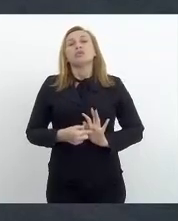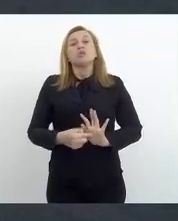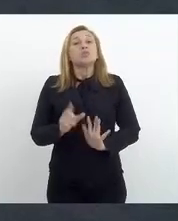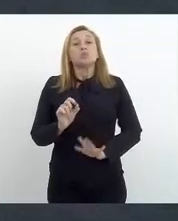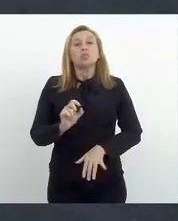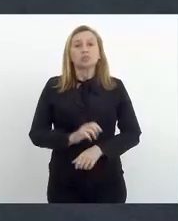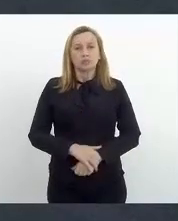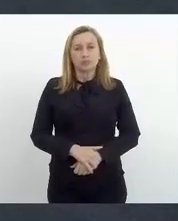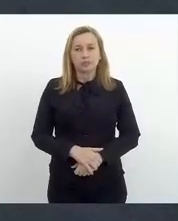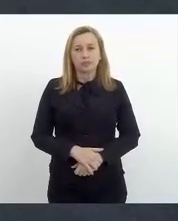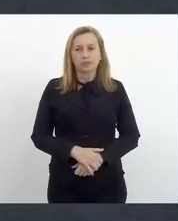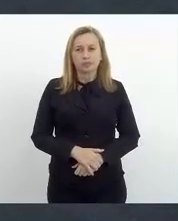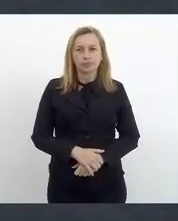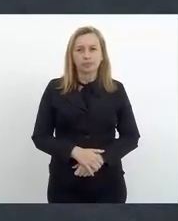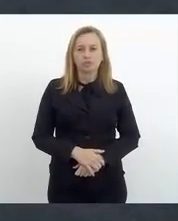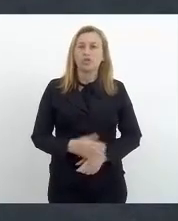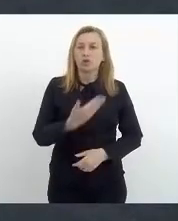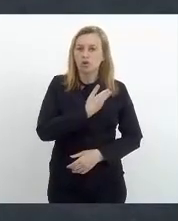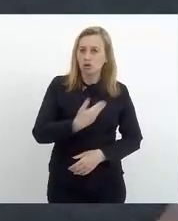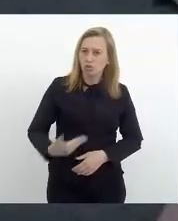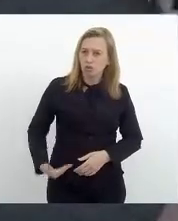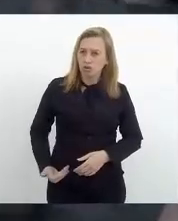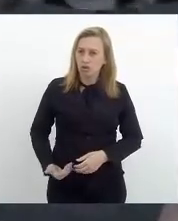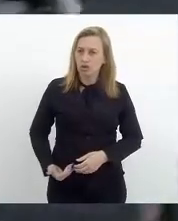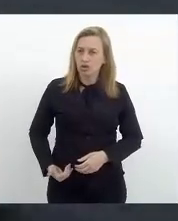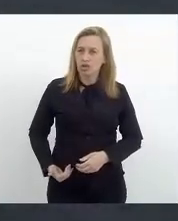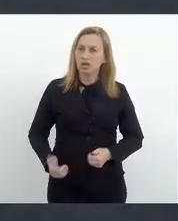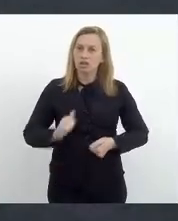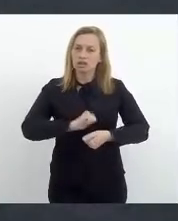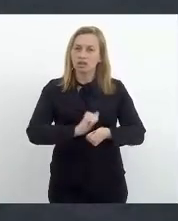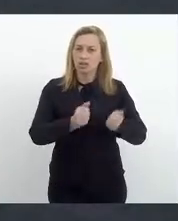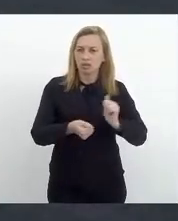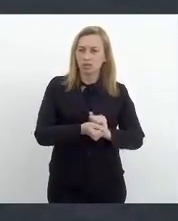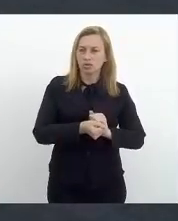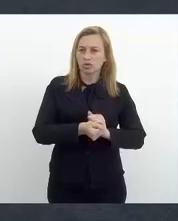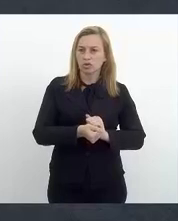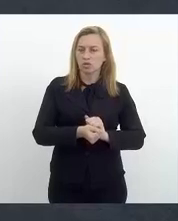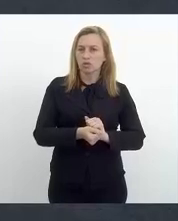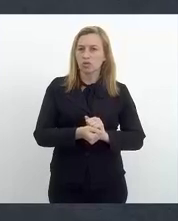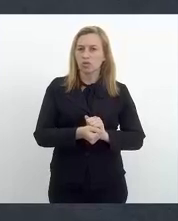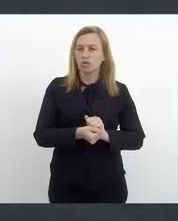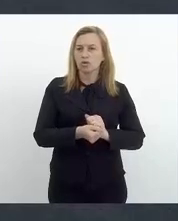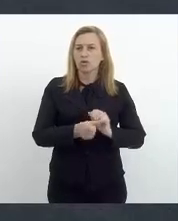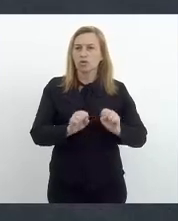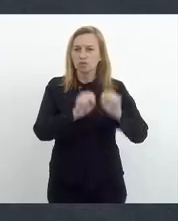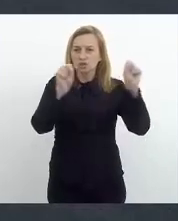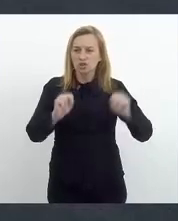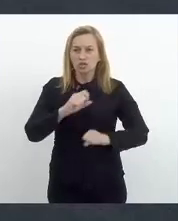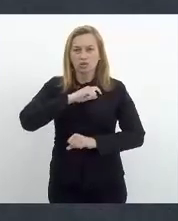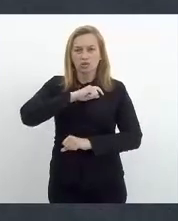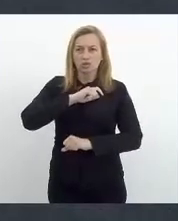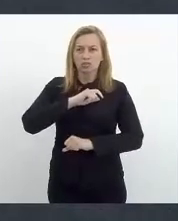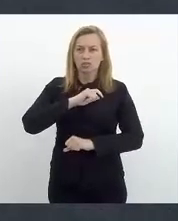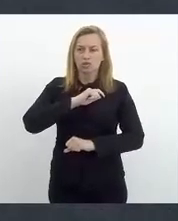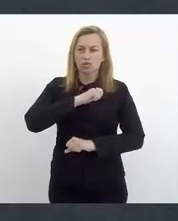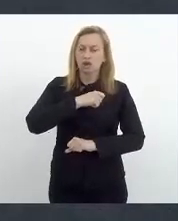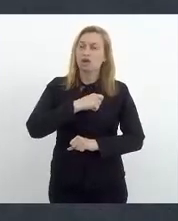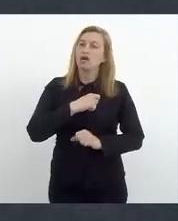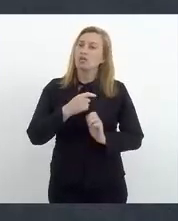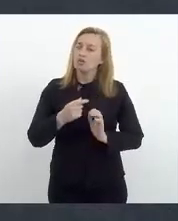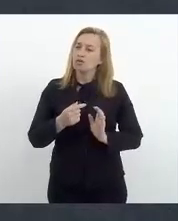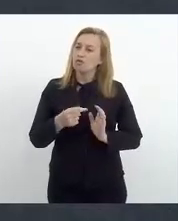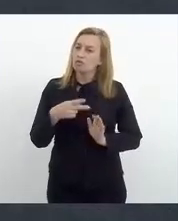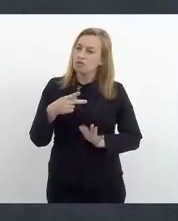que a gente sabe né que o governo se adequando o regime de recuperação colocou ele não precisa é